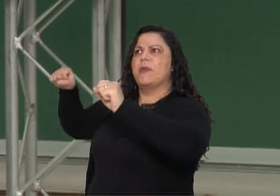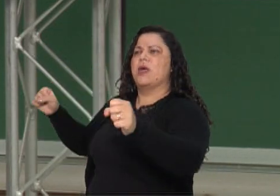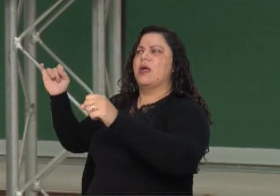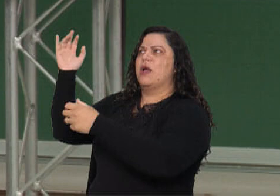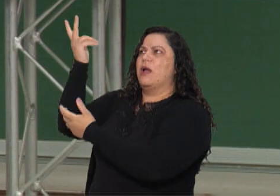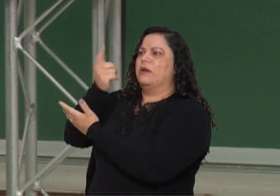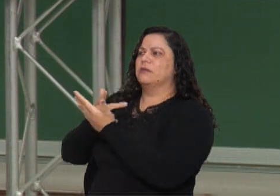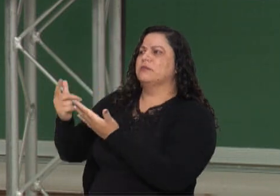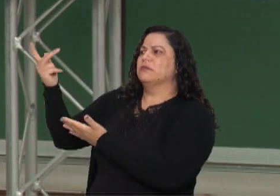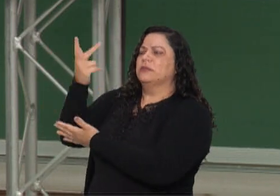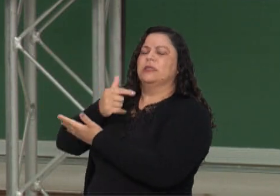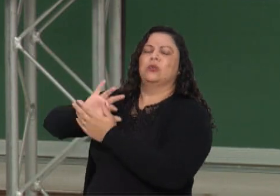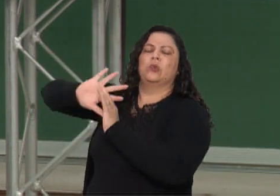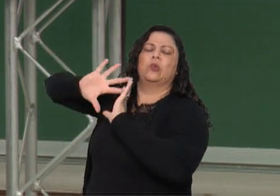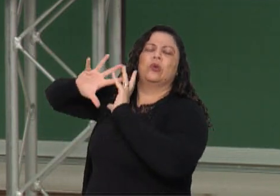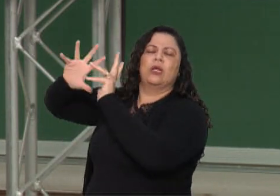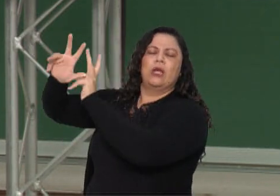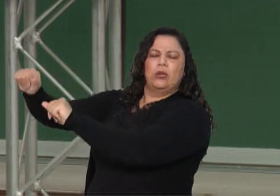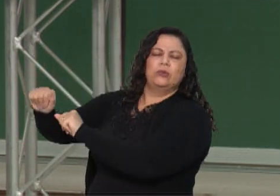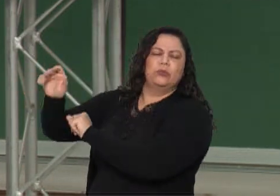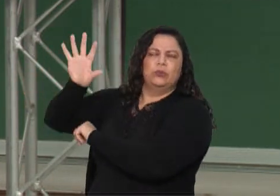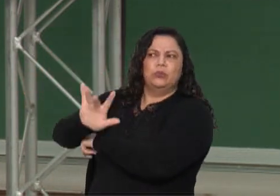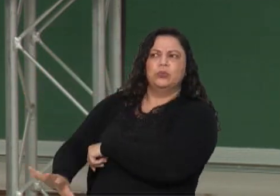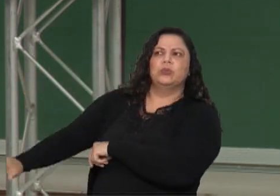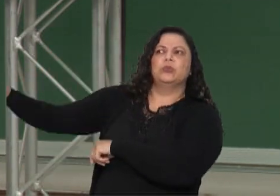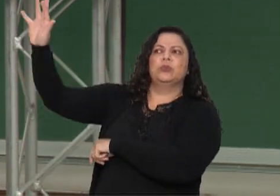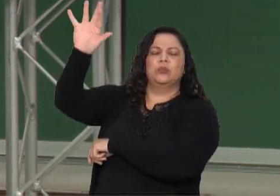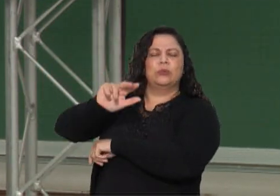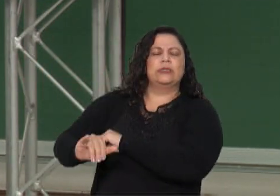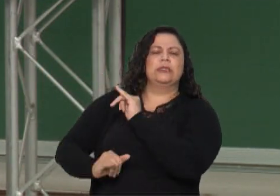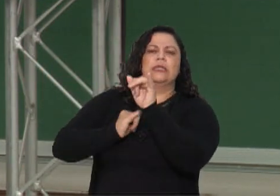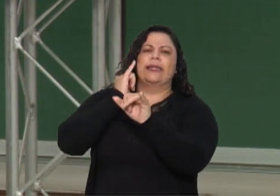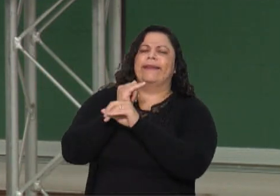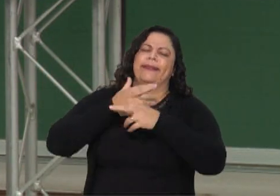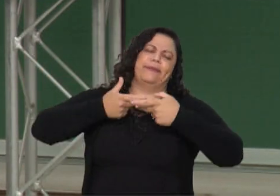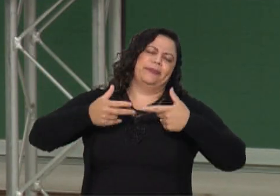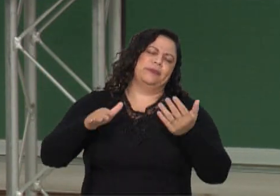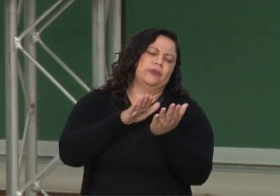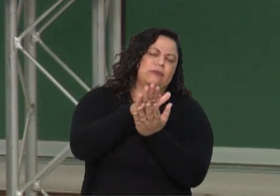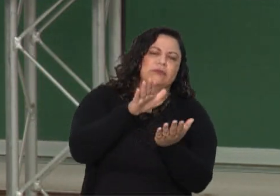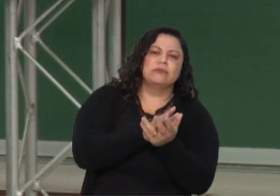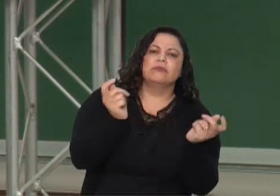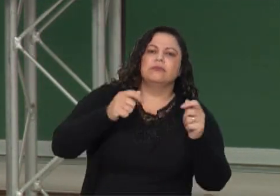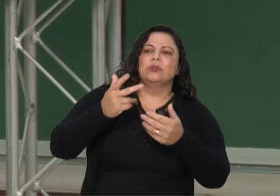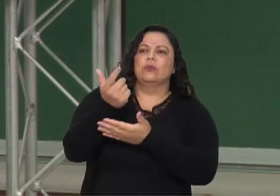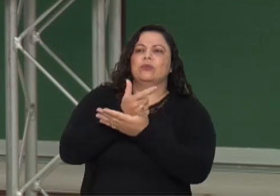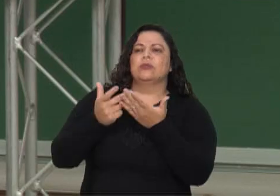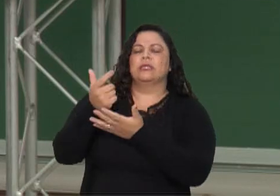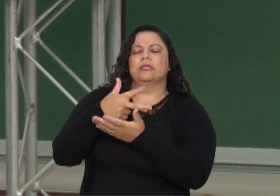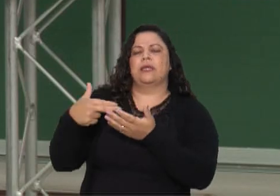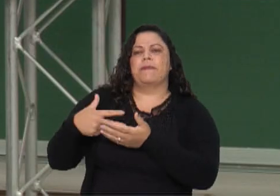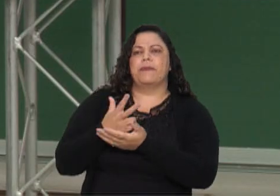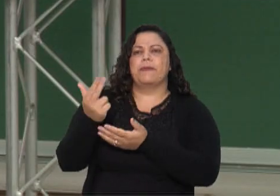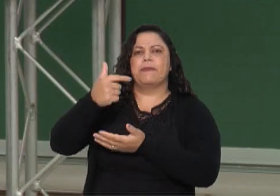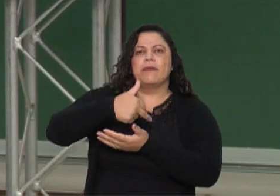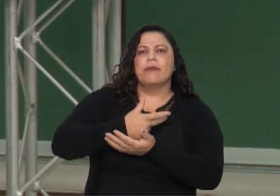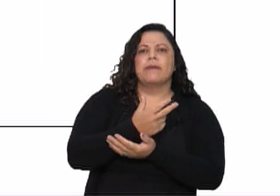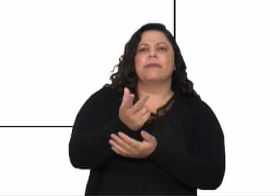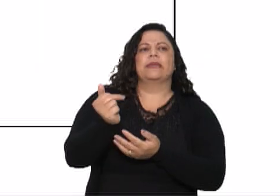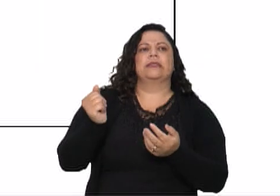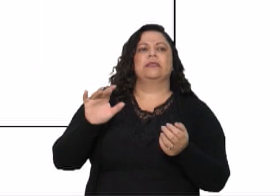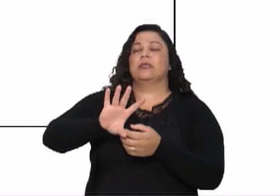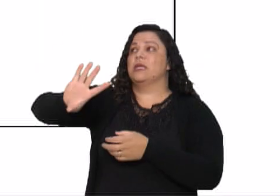tudo isso, certo? Se achar nas revistas, jornais, na internet, ou se você desenhar. Vai recortar, colhe